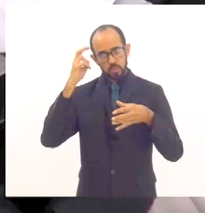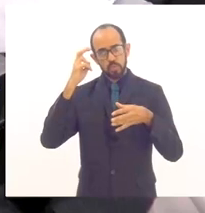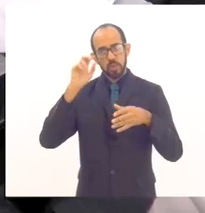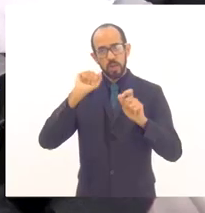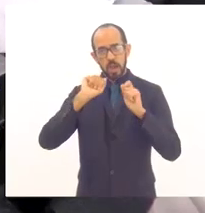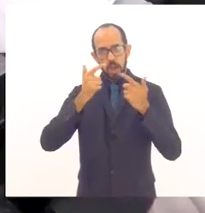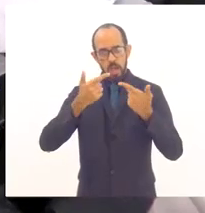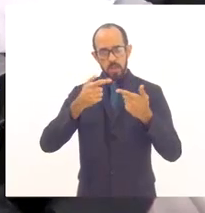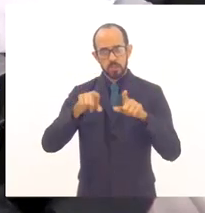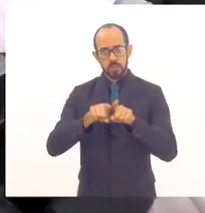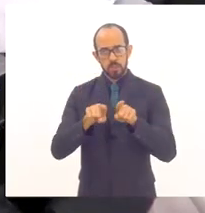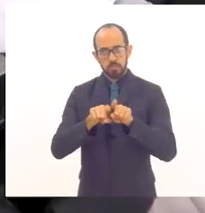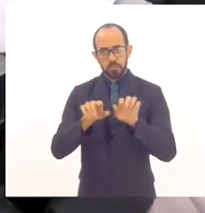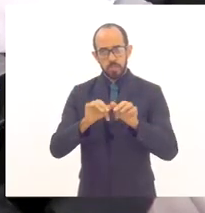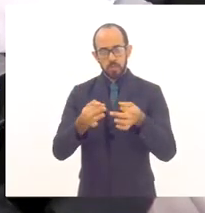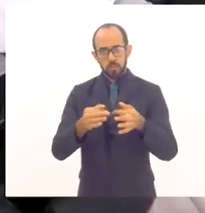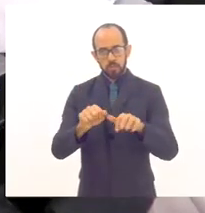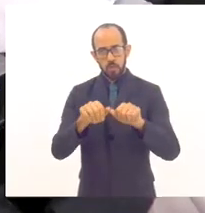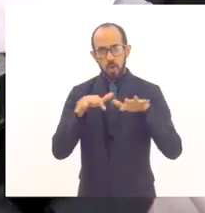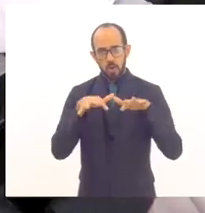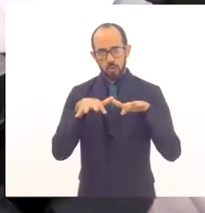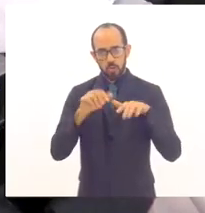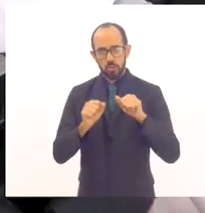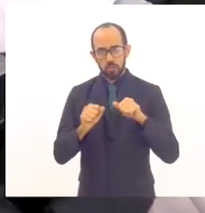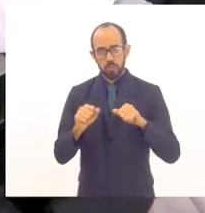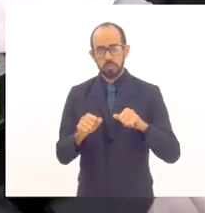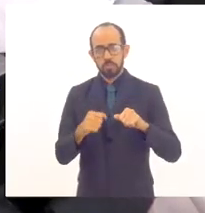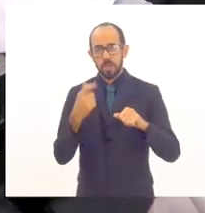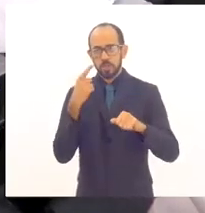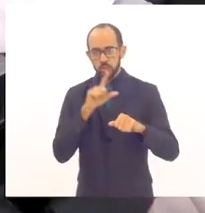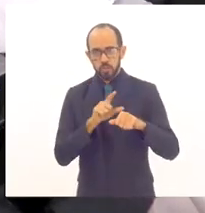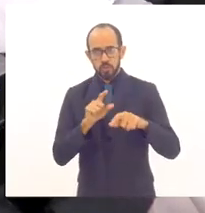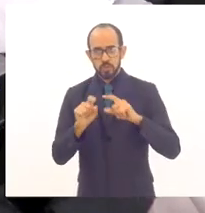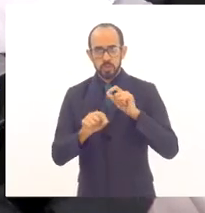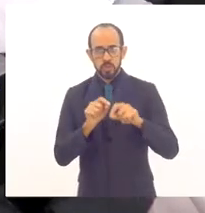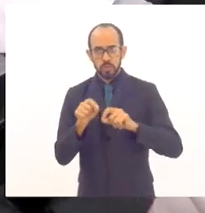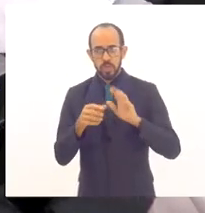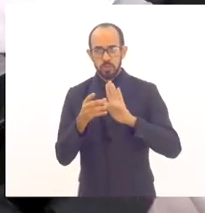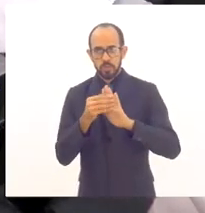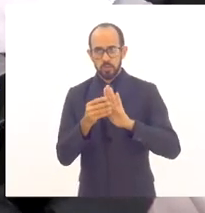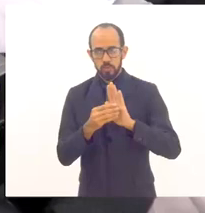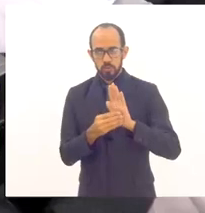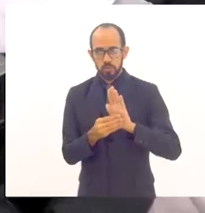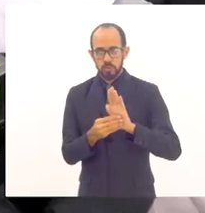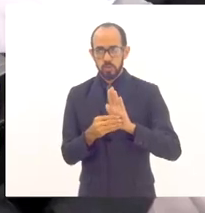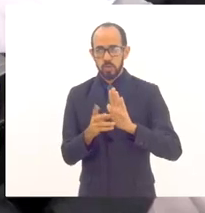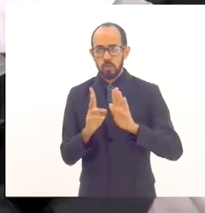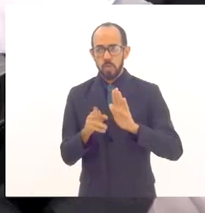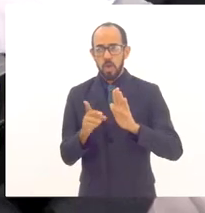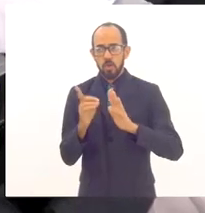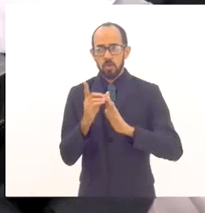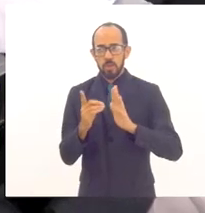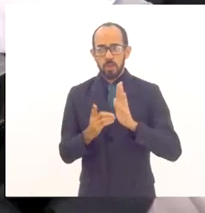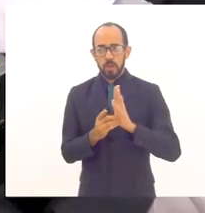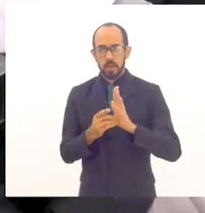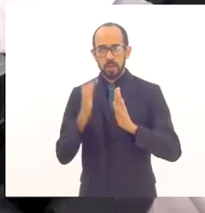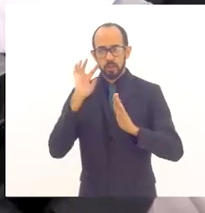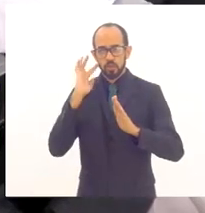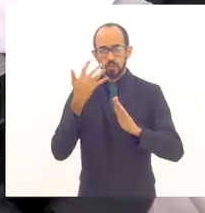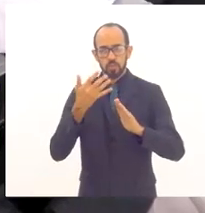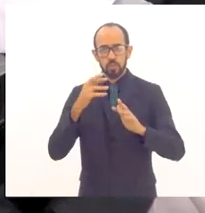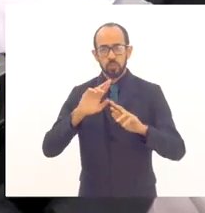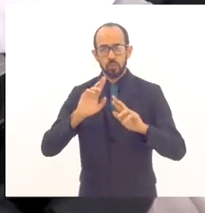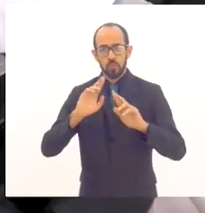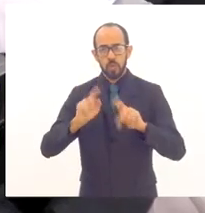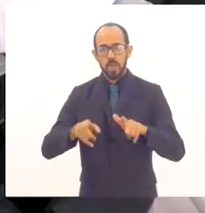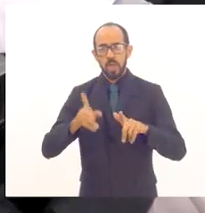fórum contribuiu também para que a gente proceda ao registro da maneira que está no decreto e na resolução e não através do PL.